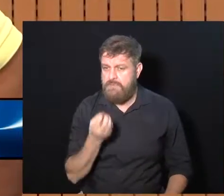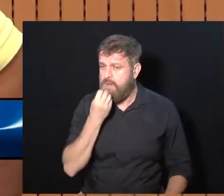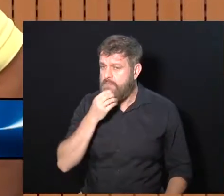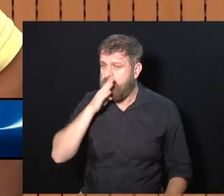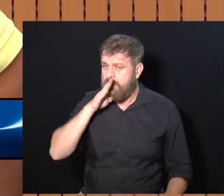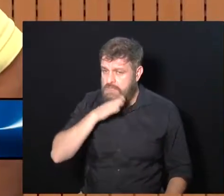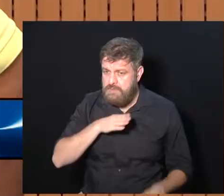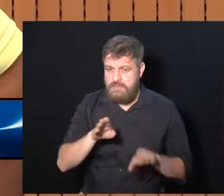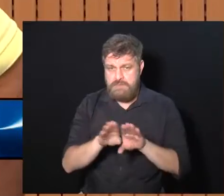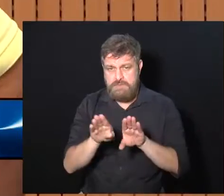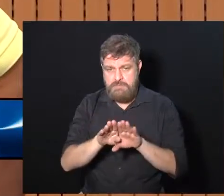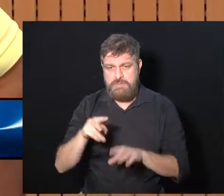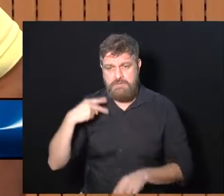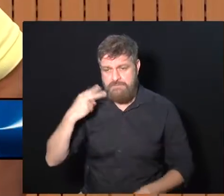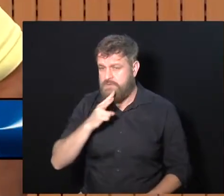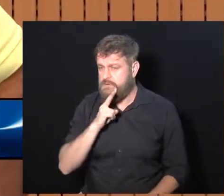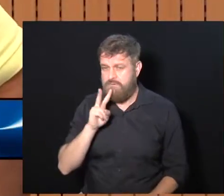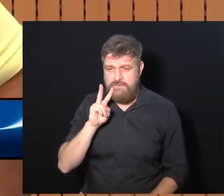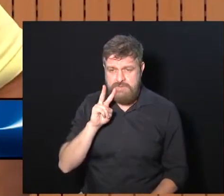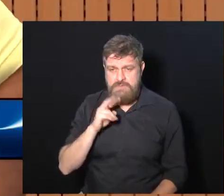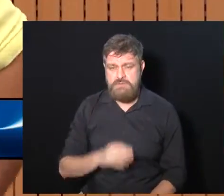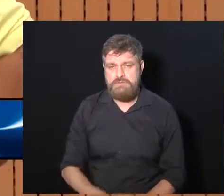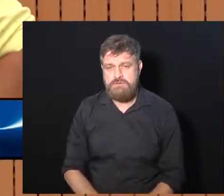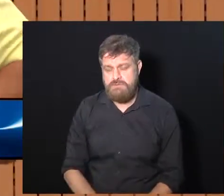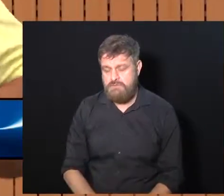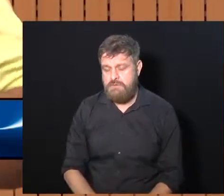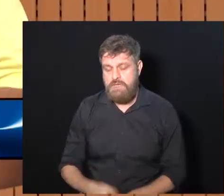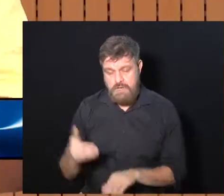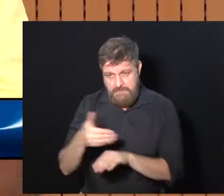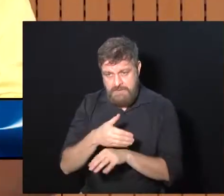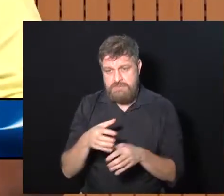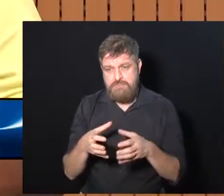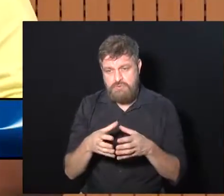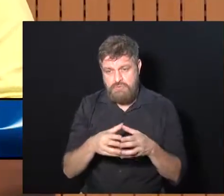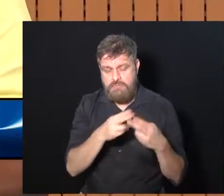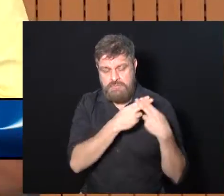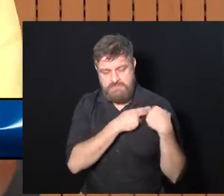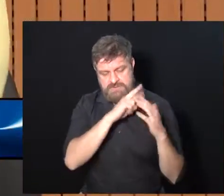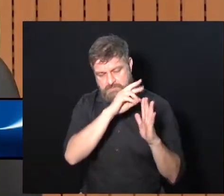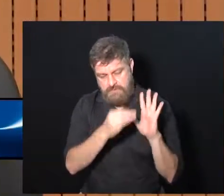tarde também ao nobre vereador Vinícius Gratti, membros também da comissão, né?